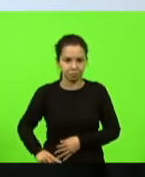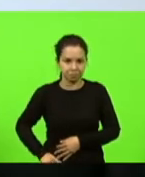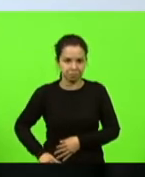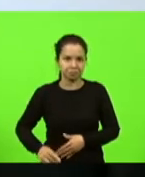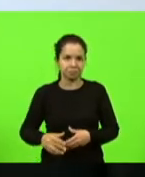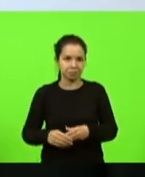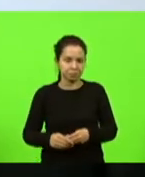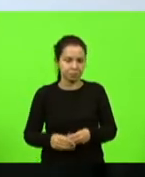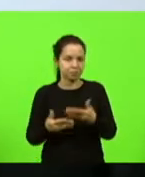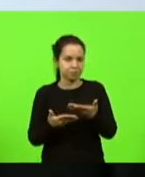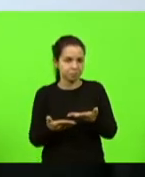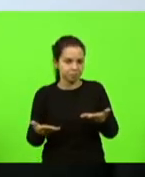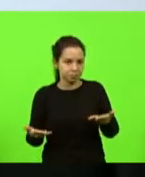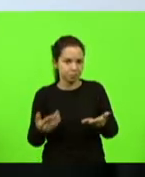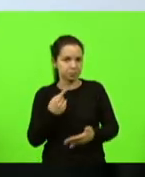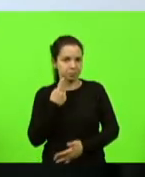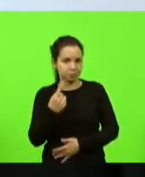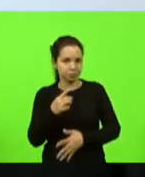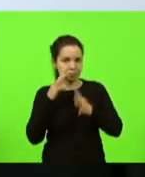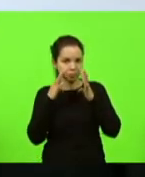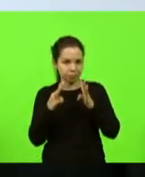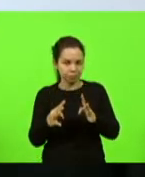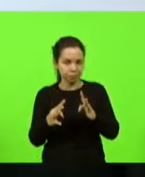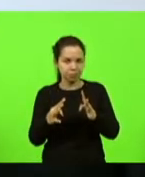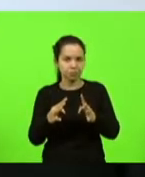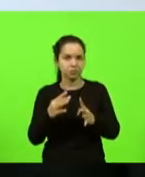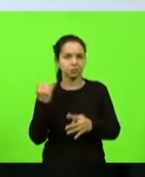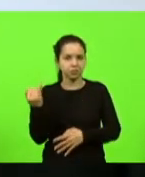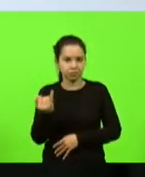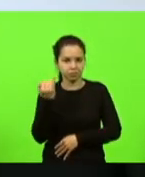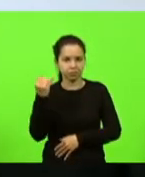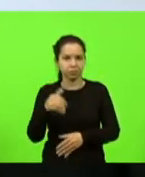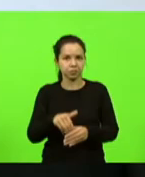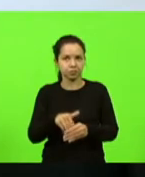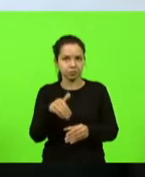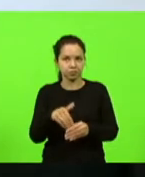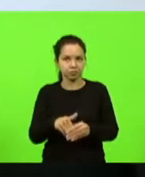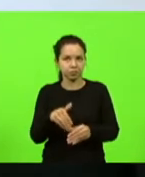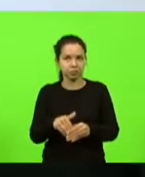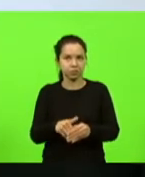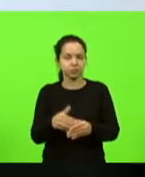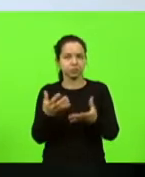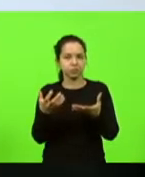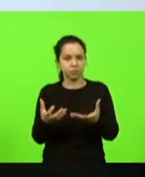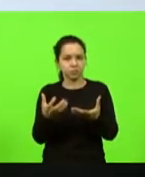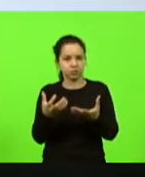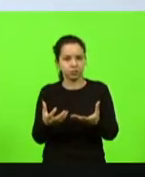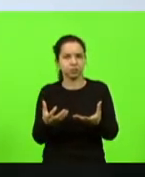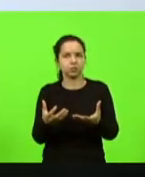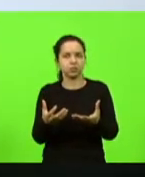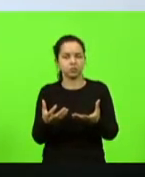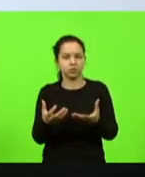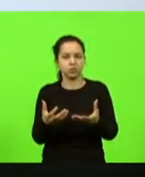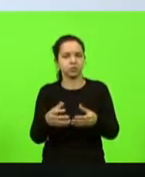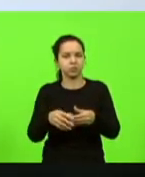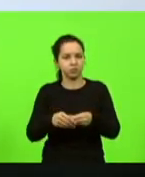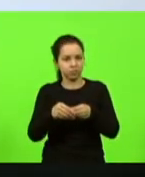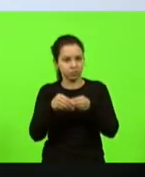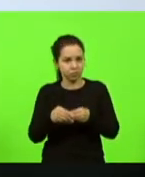colegas. Atenção, é muito importante essa votação, muito importante. Quero aqui cumprimentar de uma